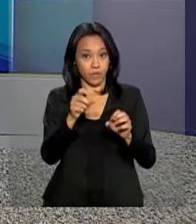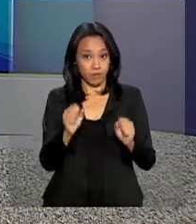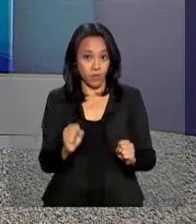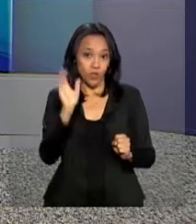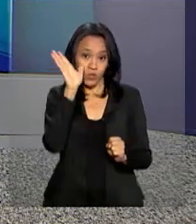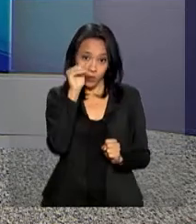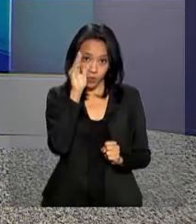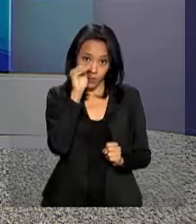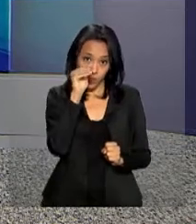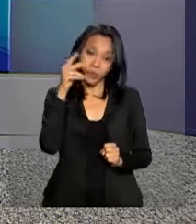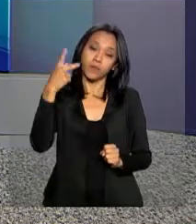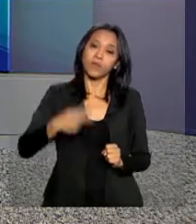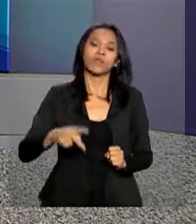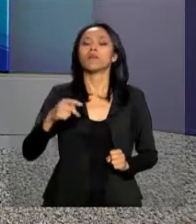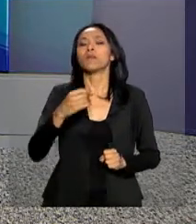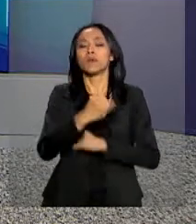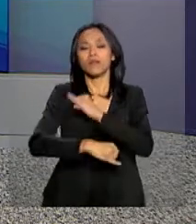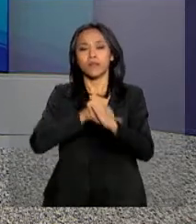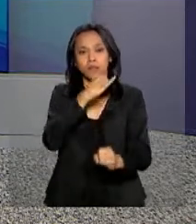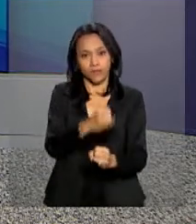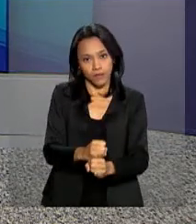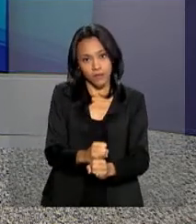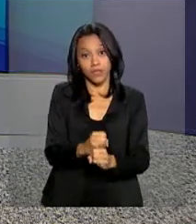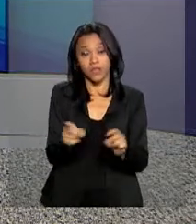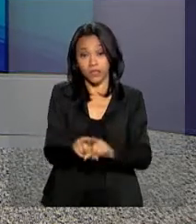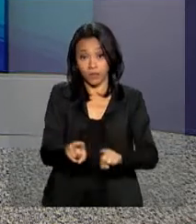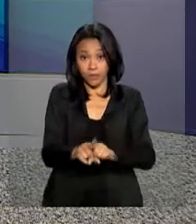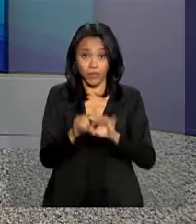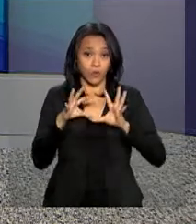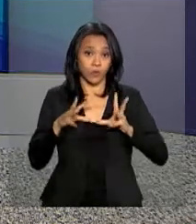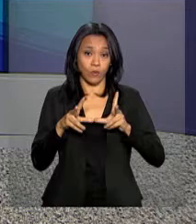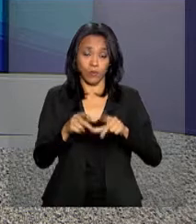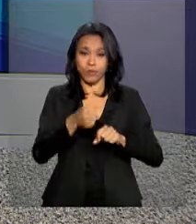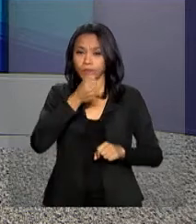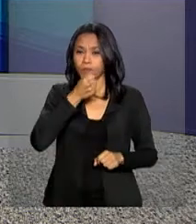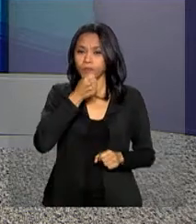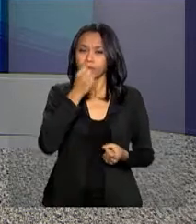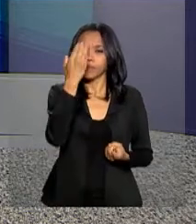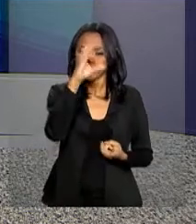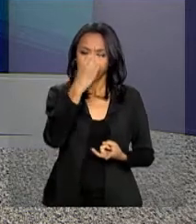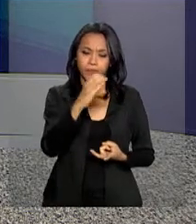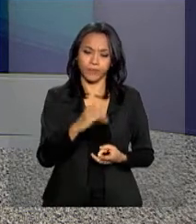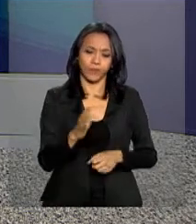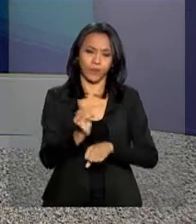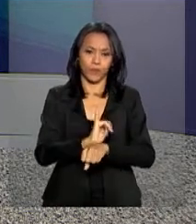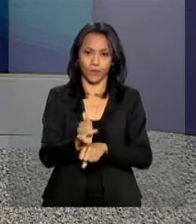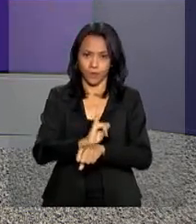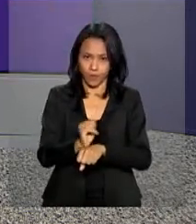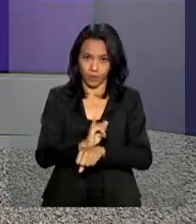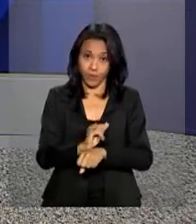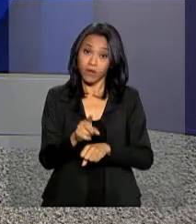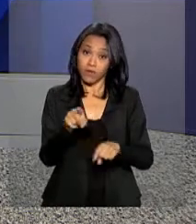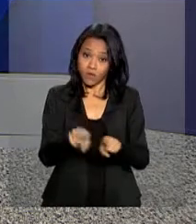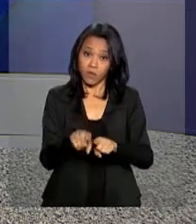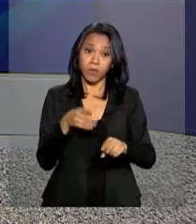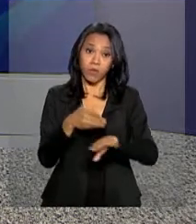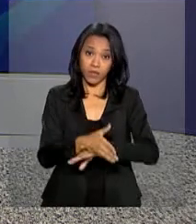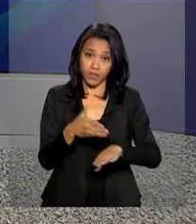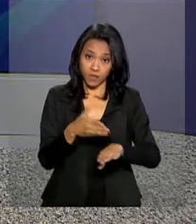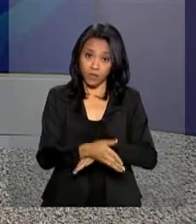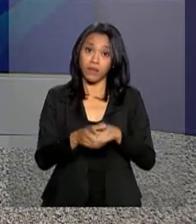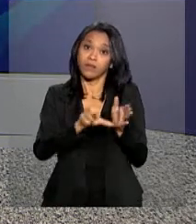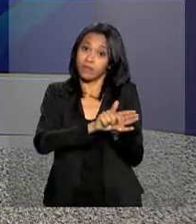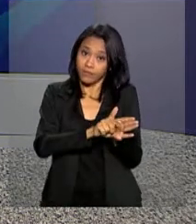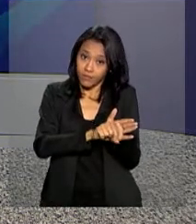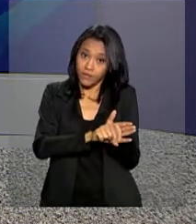nossa programação ao vivo pelo site da npr e todas as reportagens estão em nosso canal no youtube acesse também o nosso perfil no twitter